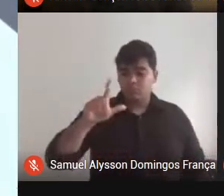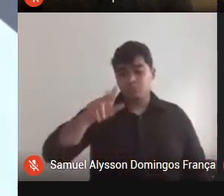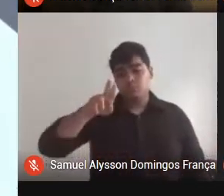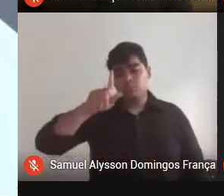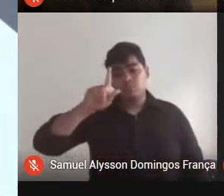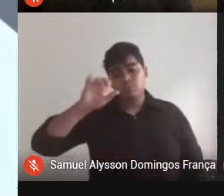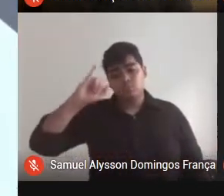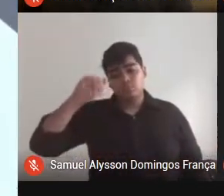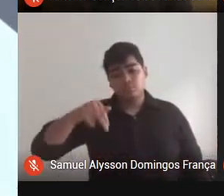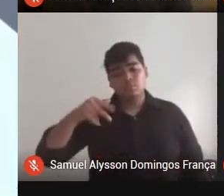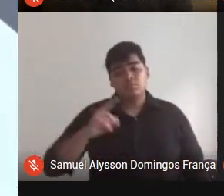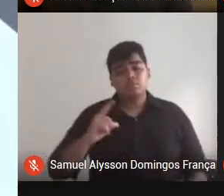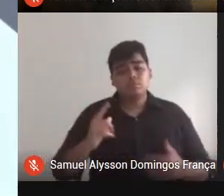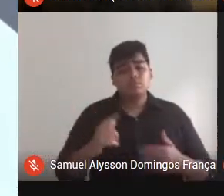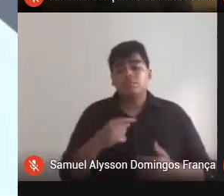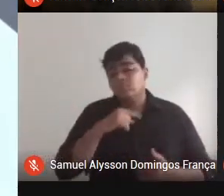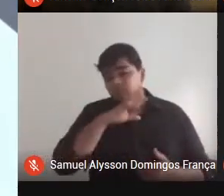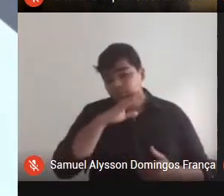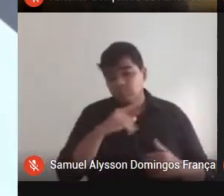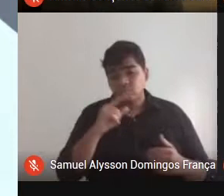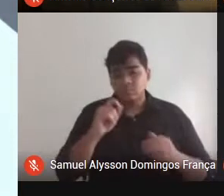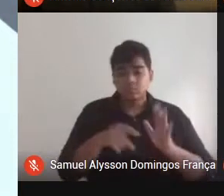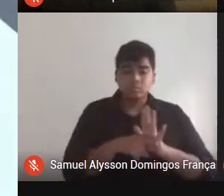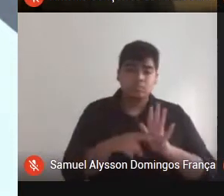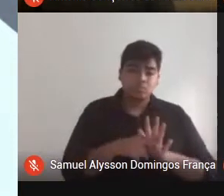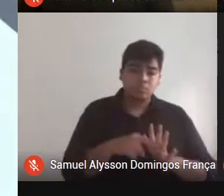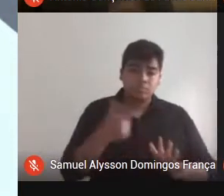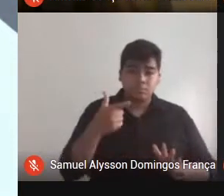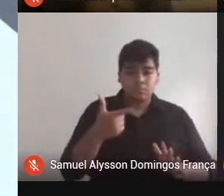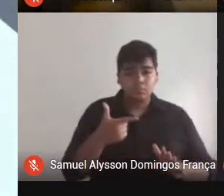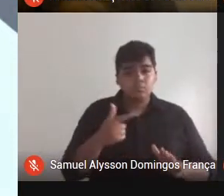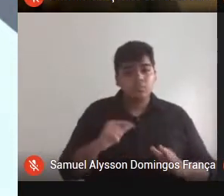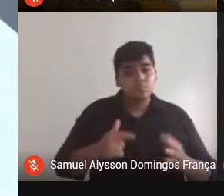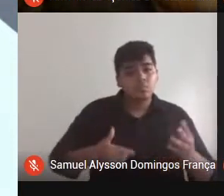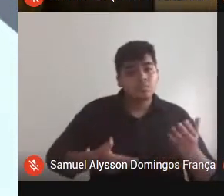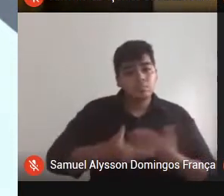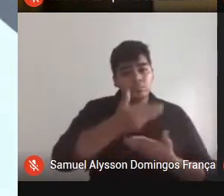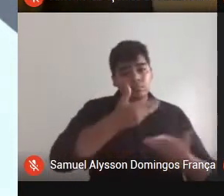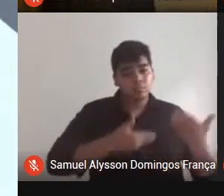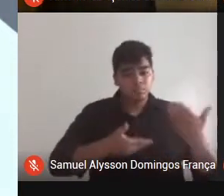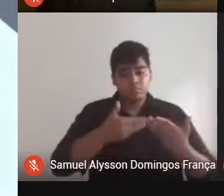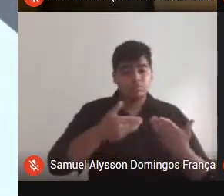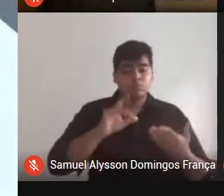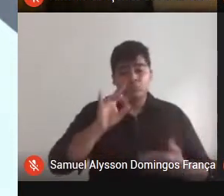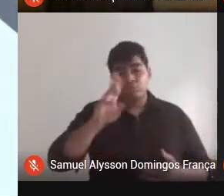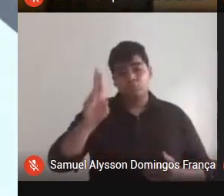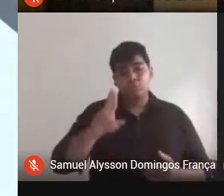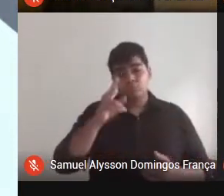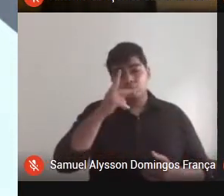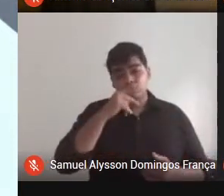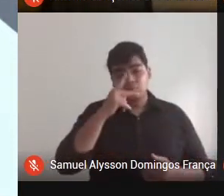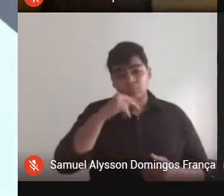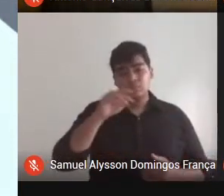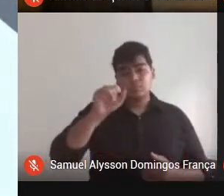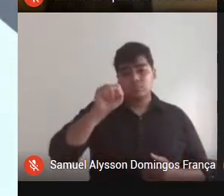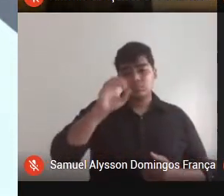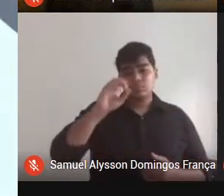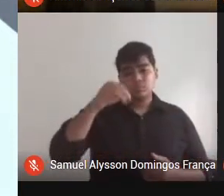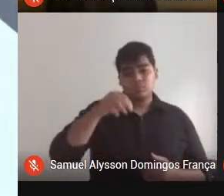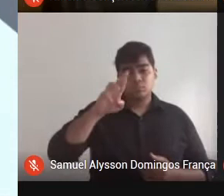que ele não faz ainda é exportar as texturas, né, ele só exporta no modo sombreado para o Revit. Para o